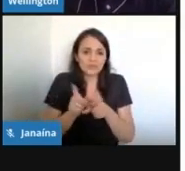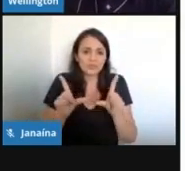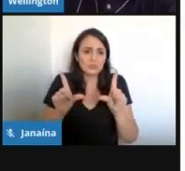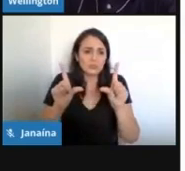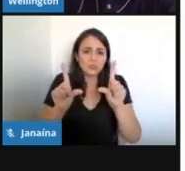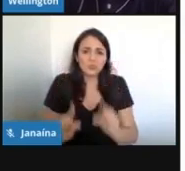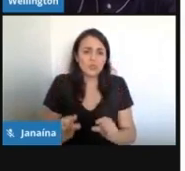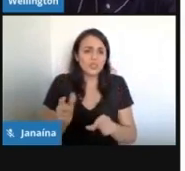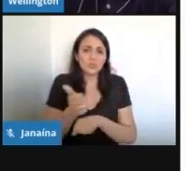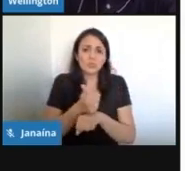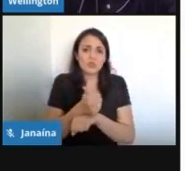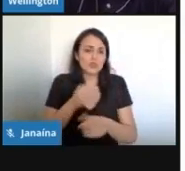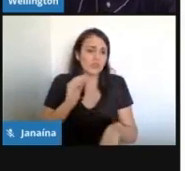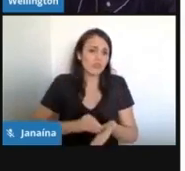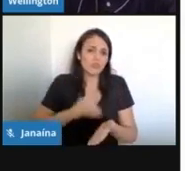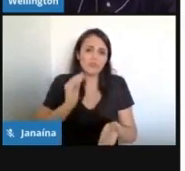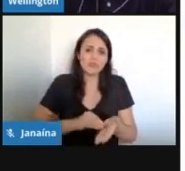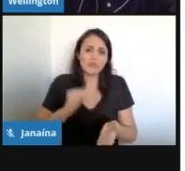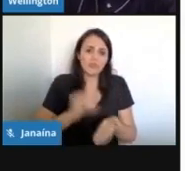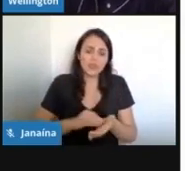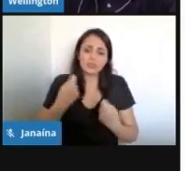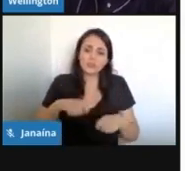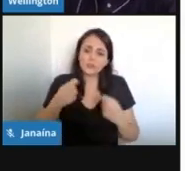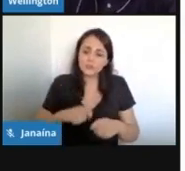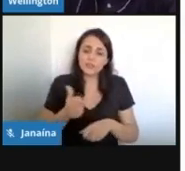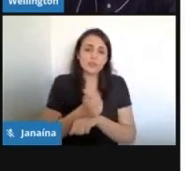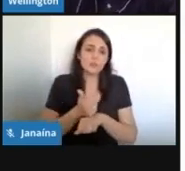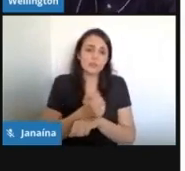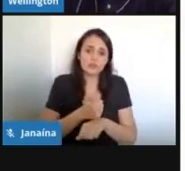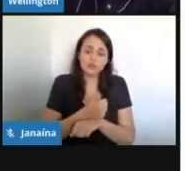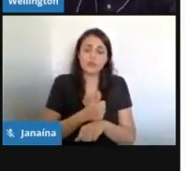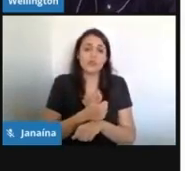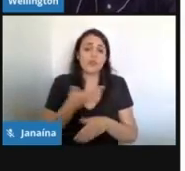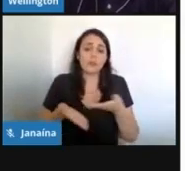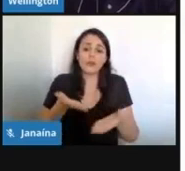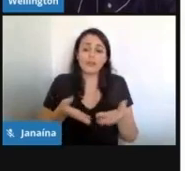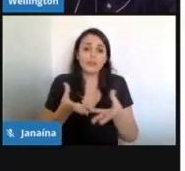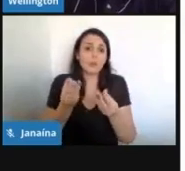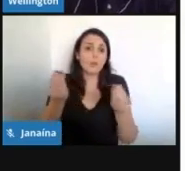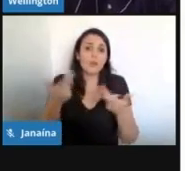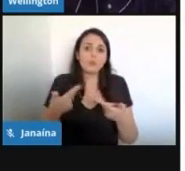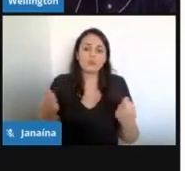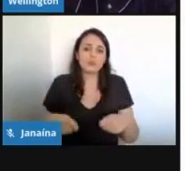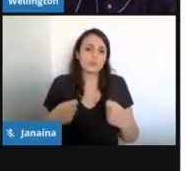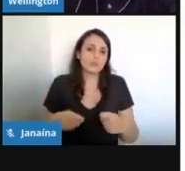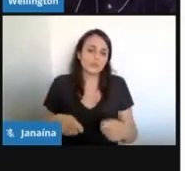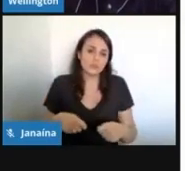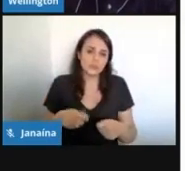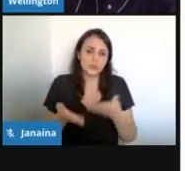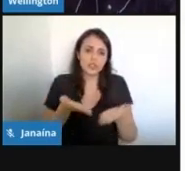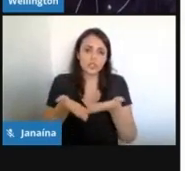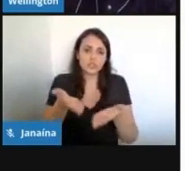de profissionais para atender o volume da demanda, né?